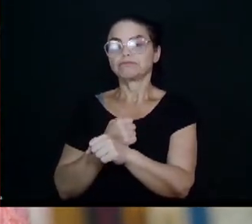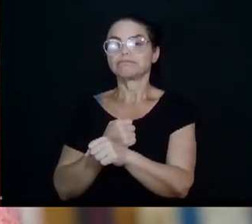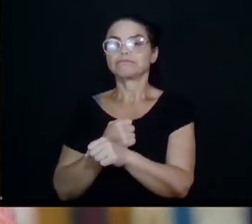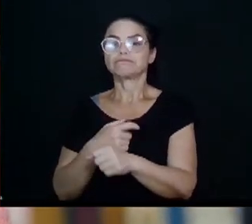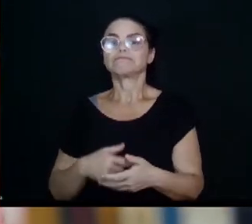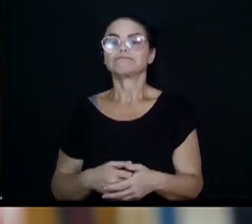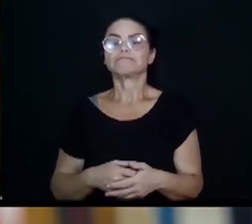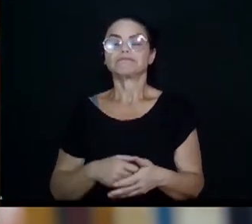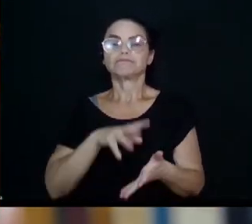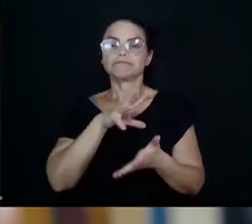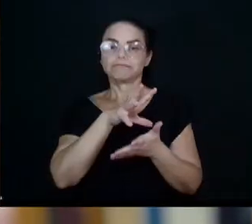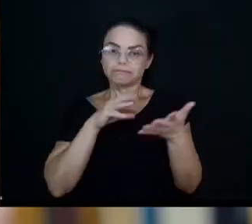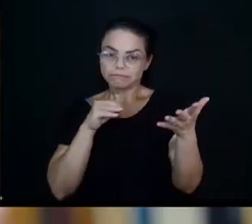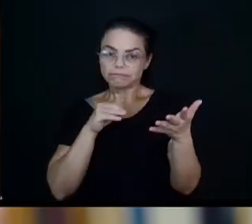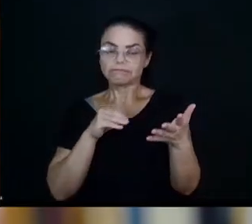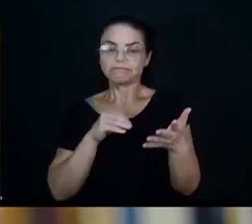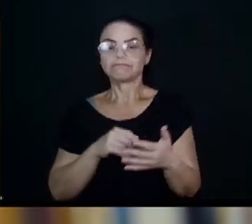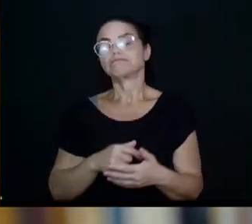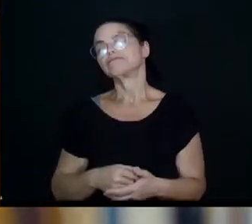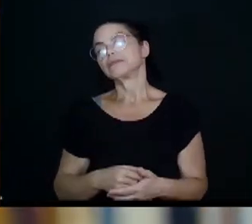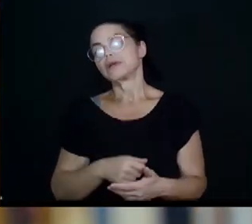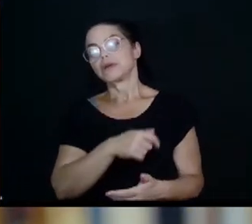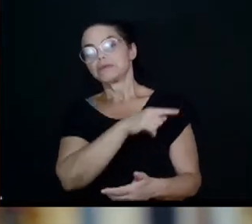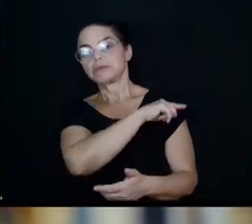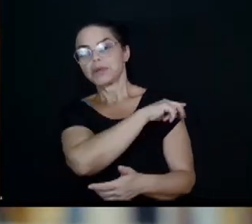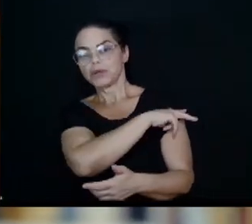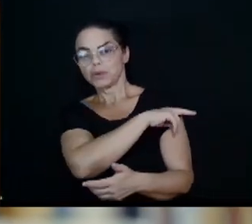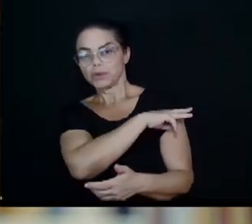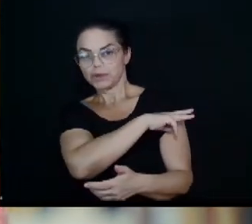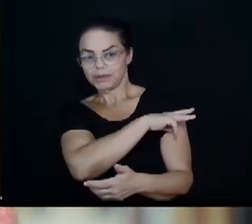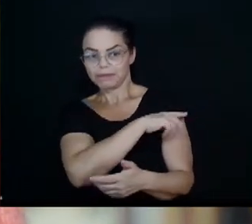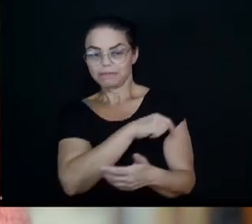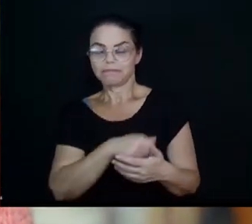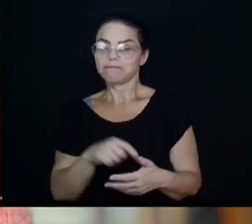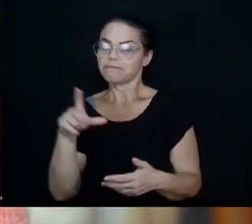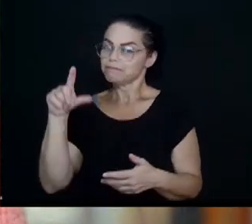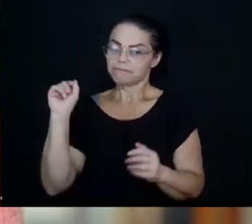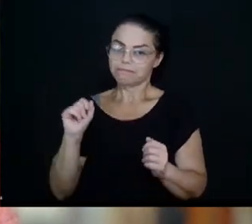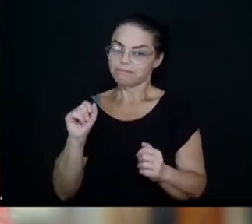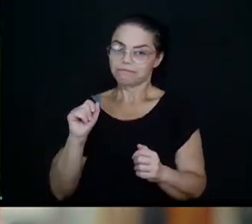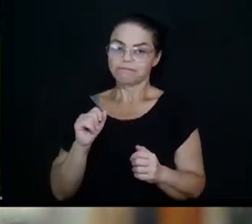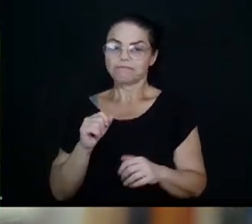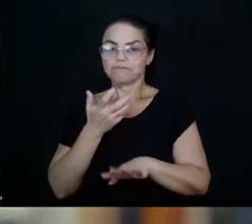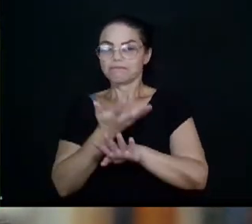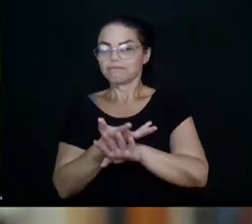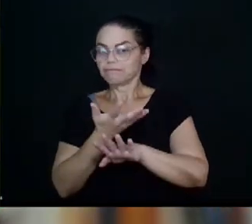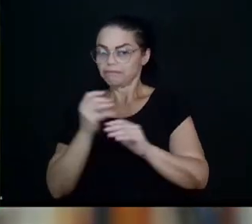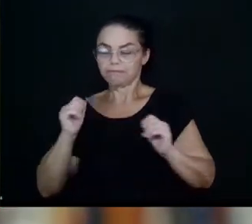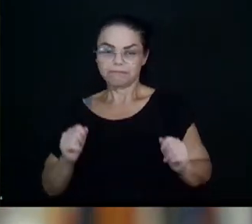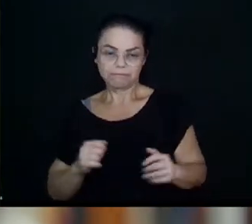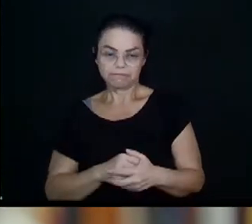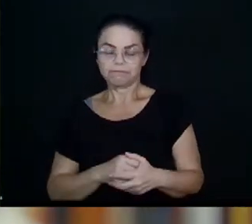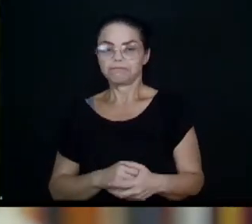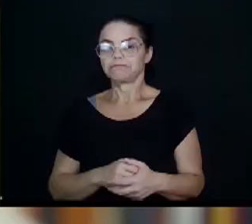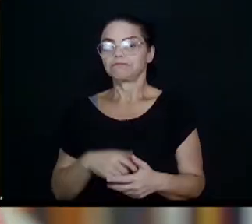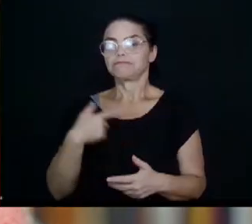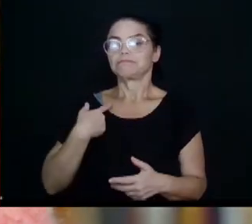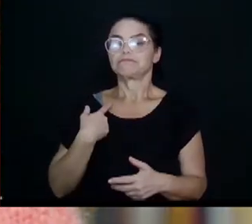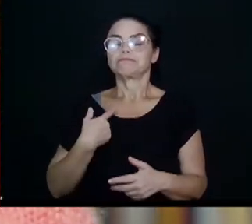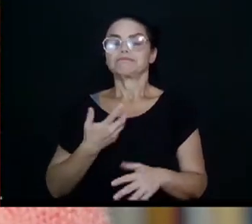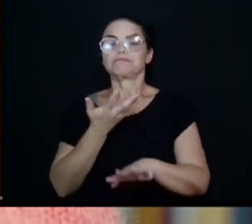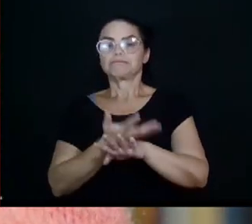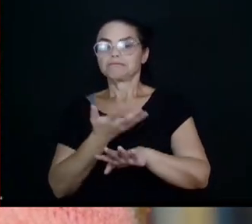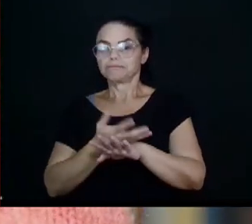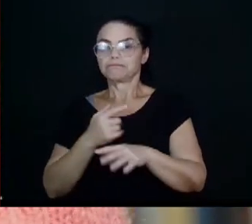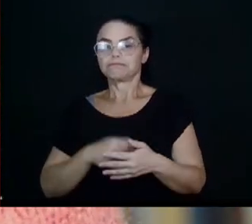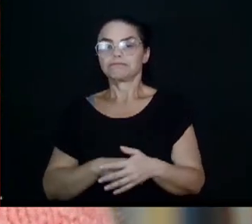Então, lá no ensino médio, ele não faz escolhas de disciplinas, por exemplo. As disciplinas, o quadro, a grade de horários dele